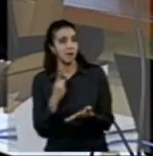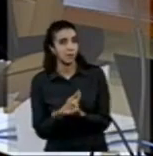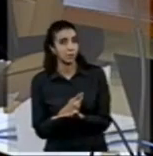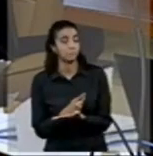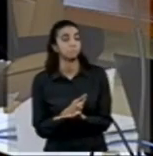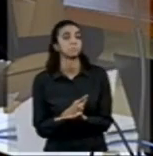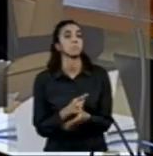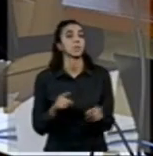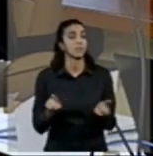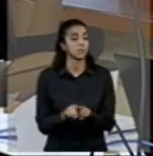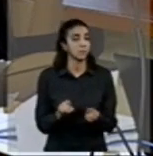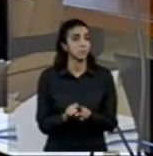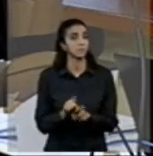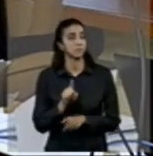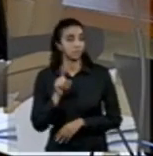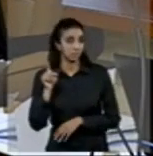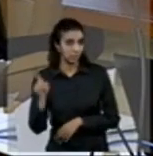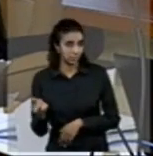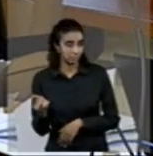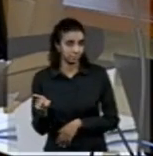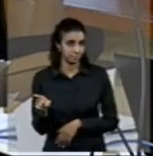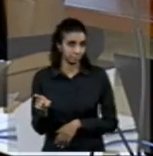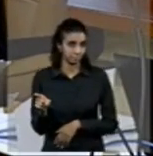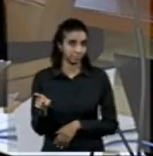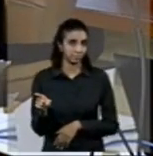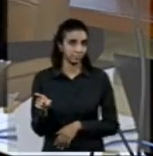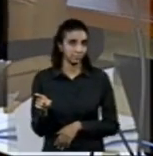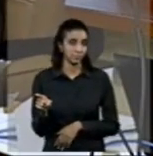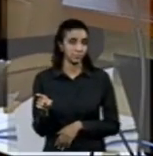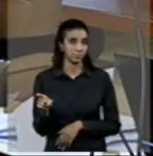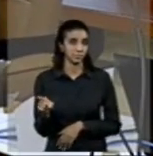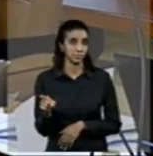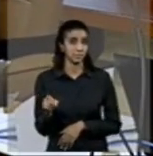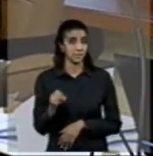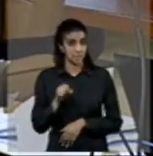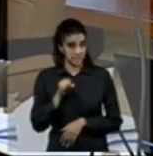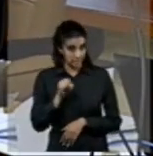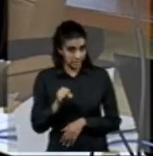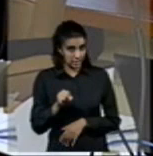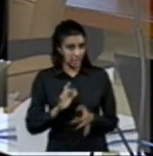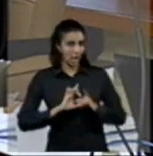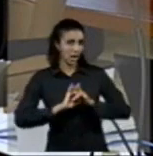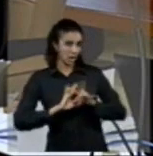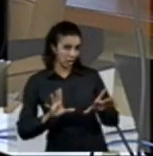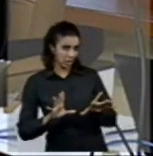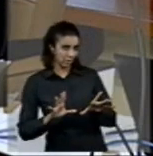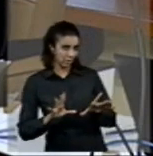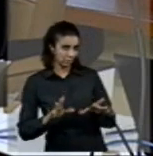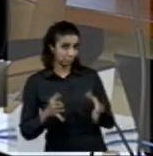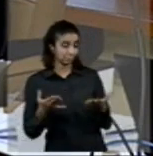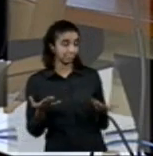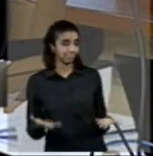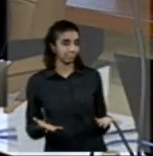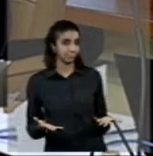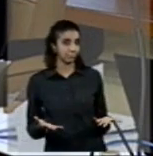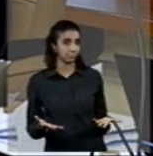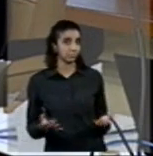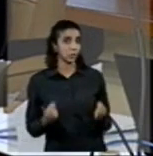por abrir a porta nessa prática à reificação do trabalhador,